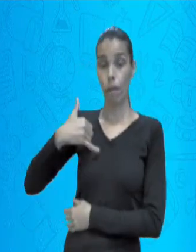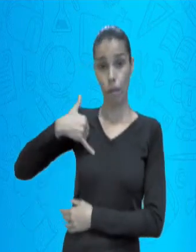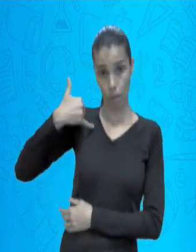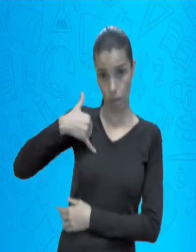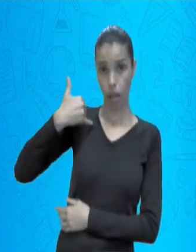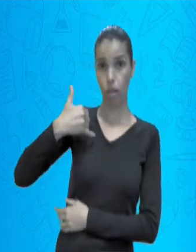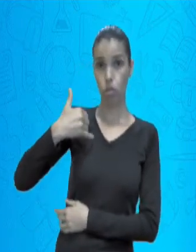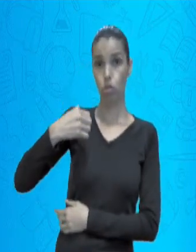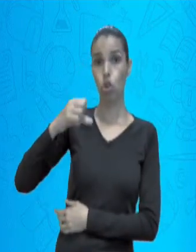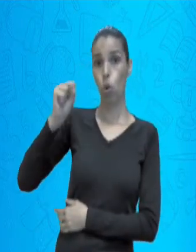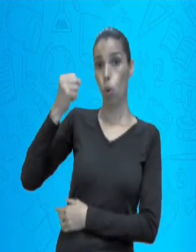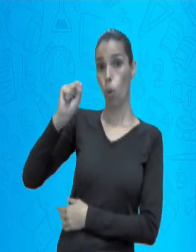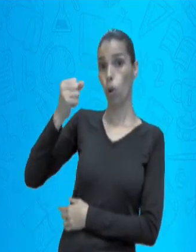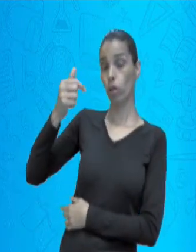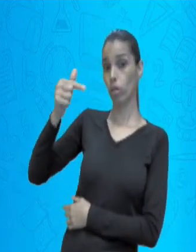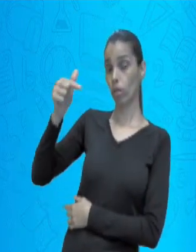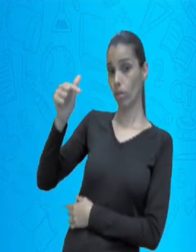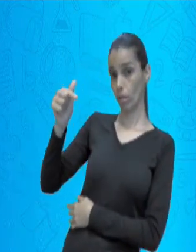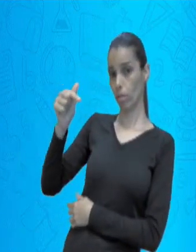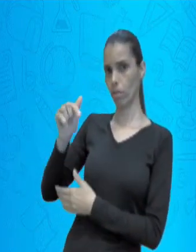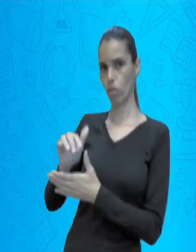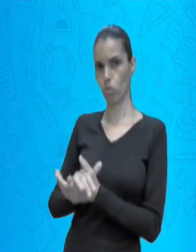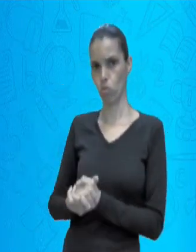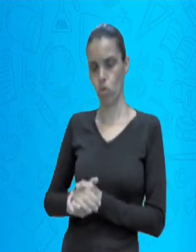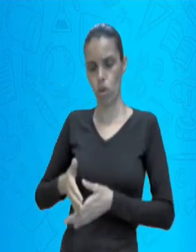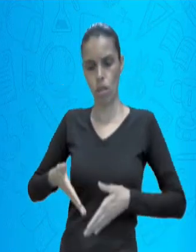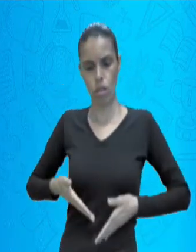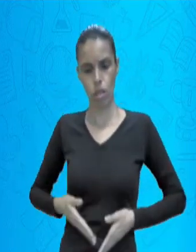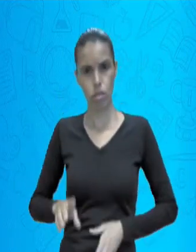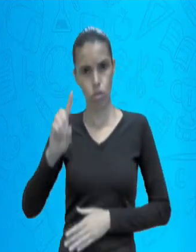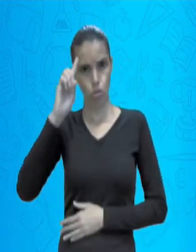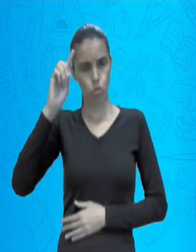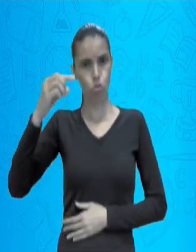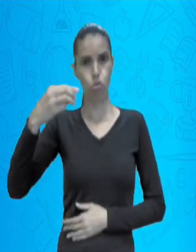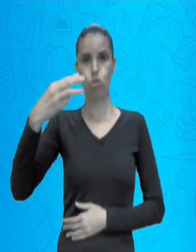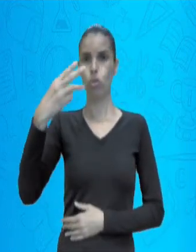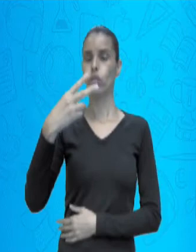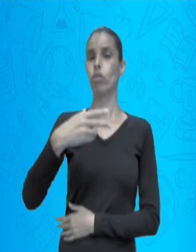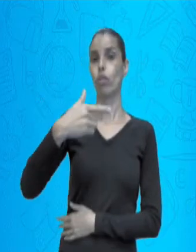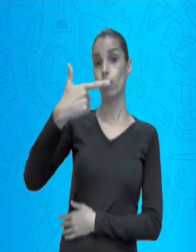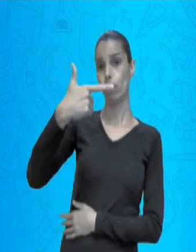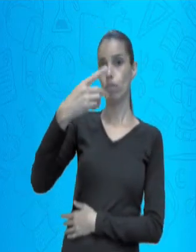ele nasceu no dia 24 de outubro de